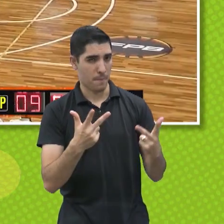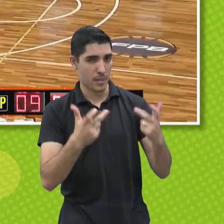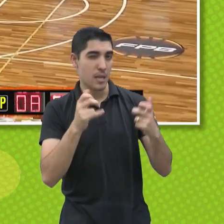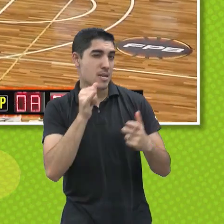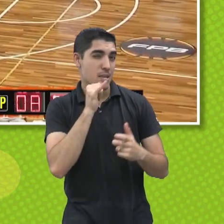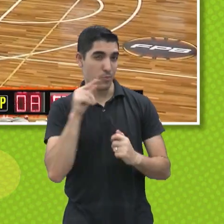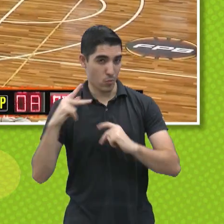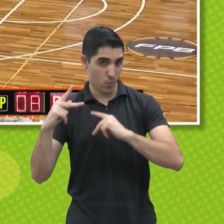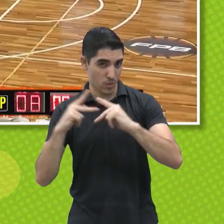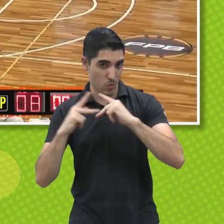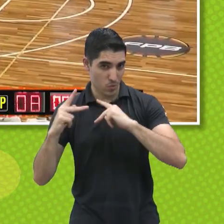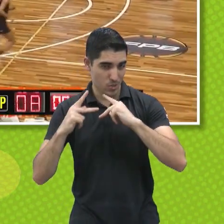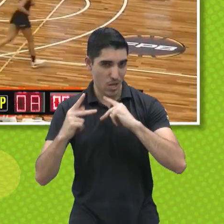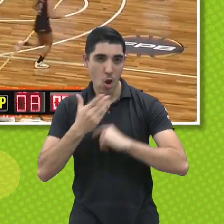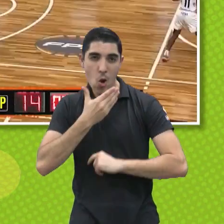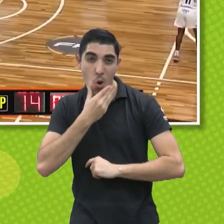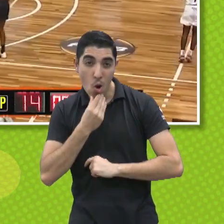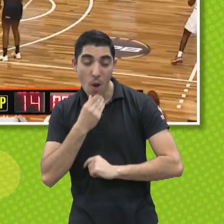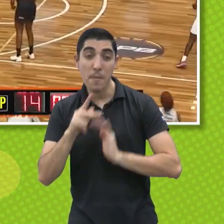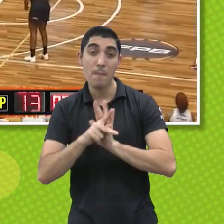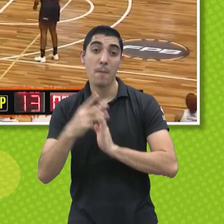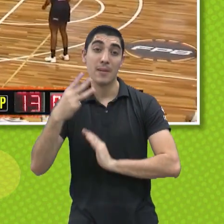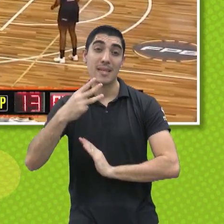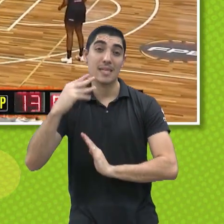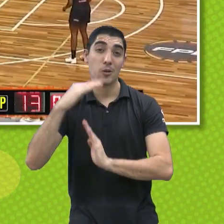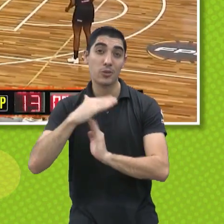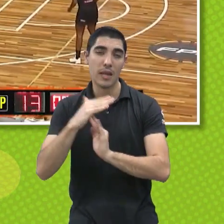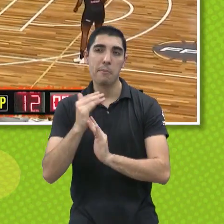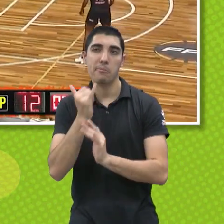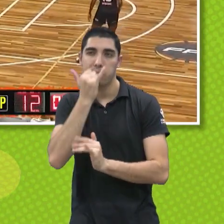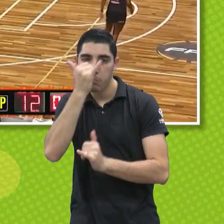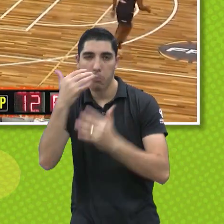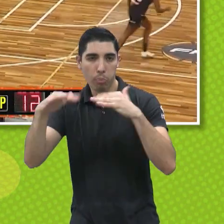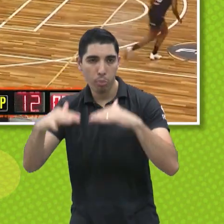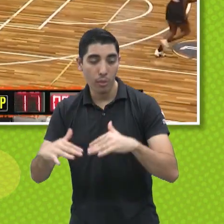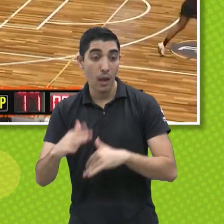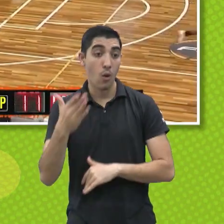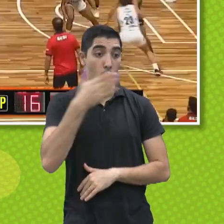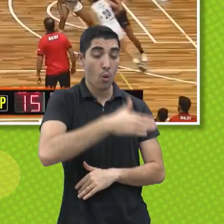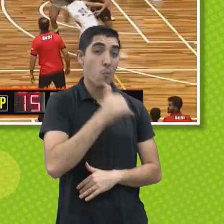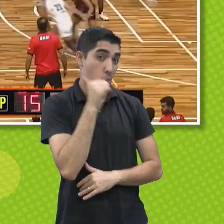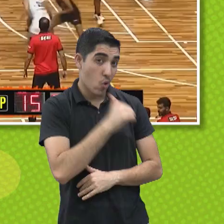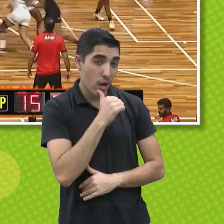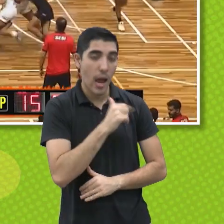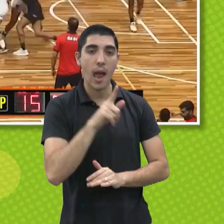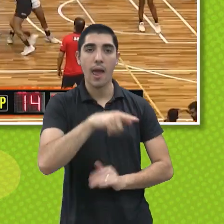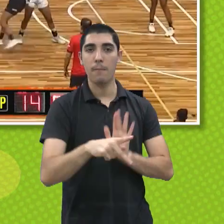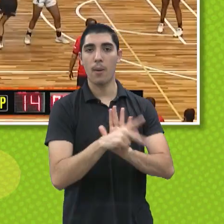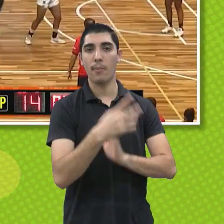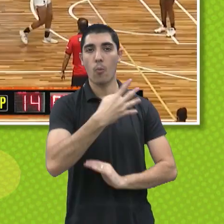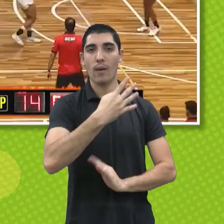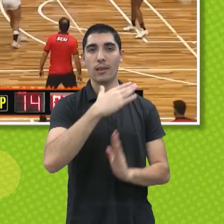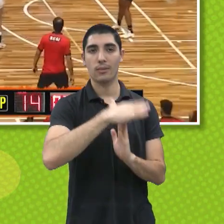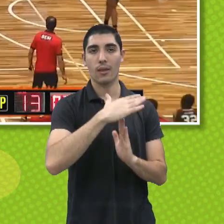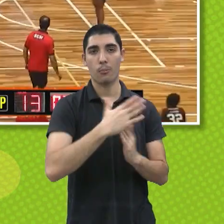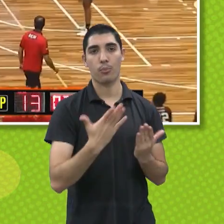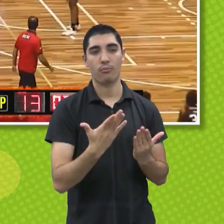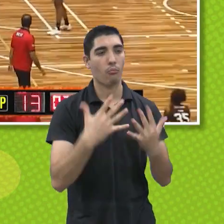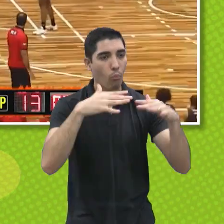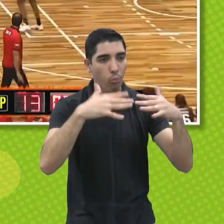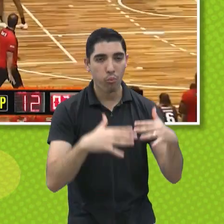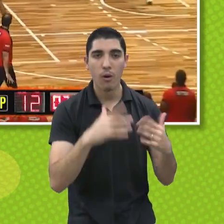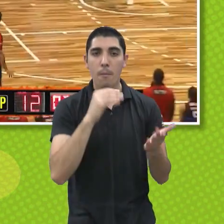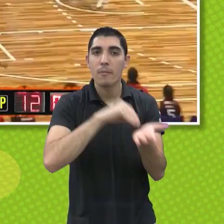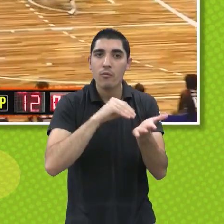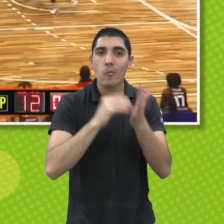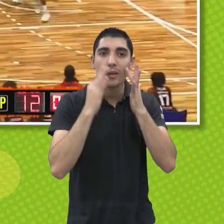o quarto aí do feminino, né? Eu não sei, talvez não seja a concentração, as meninas dão uma desconcentrada